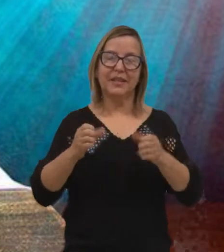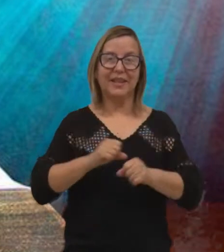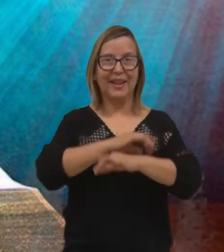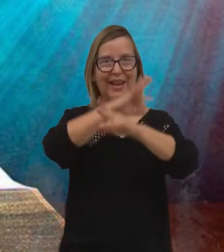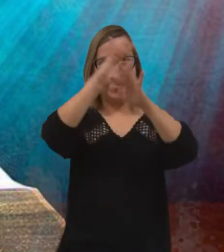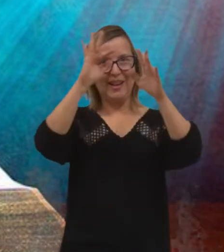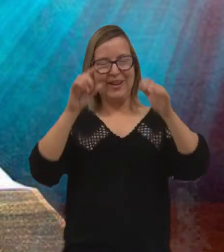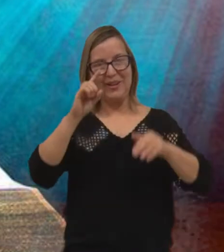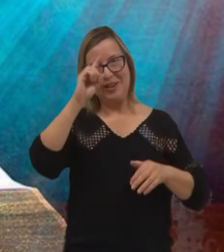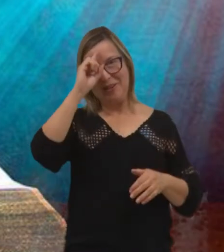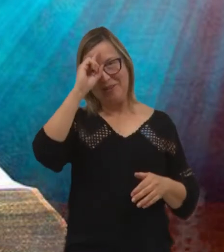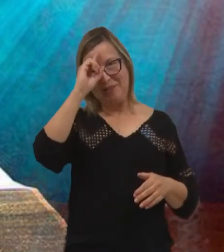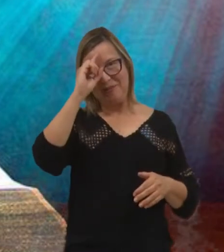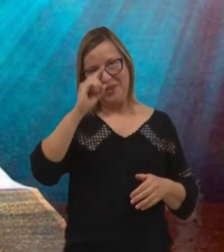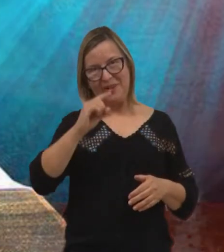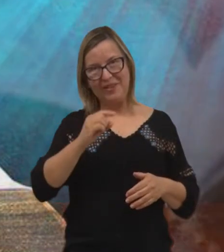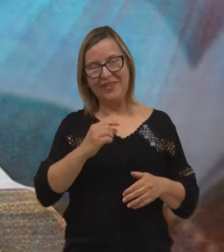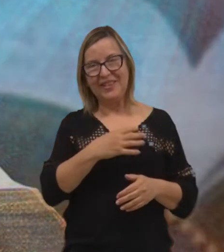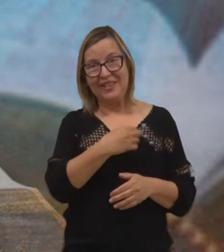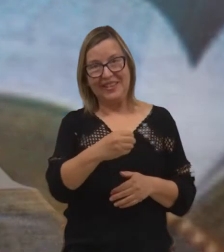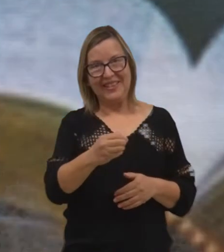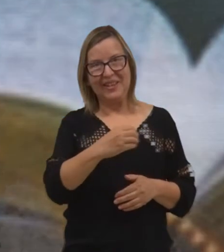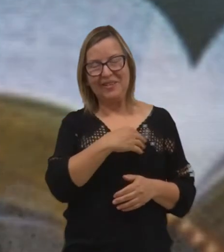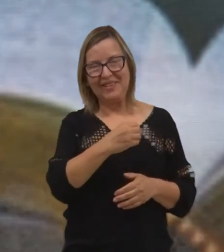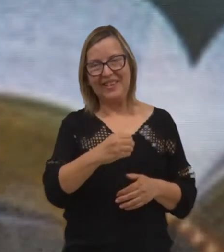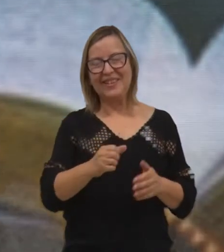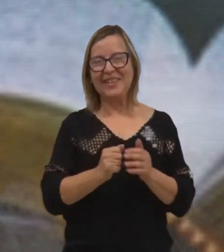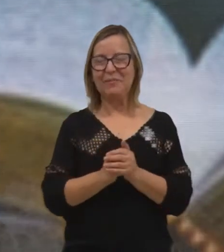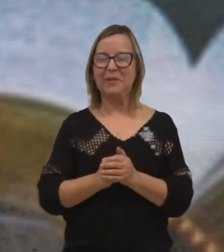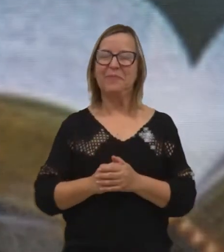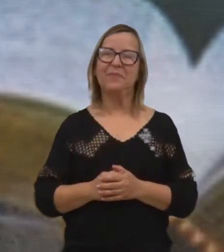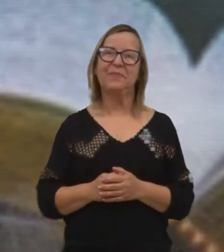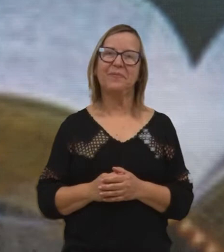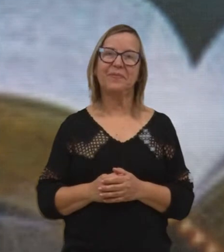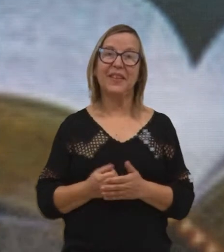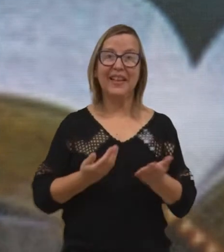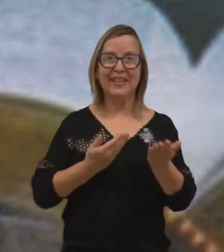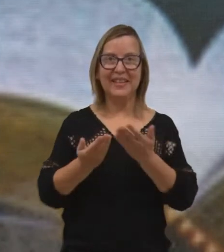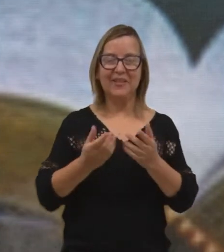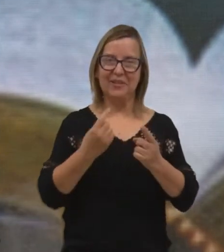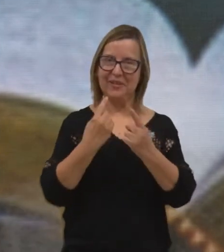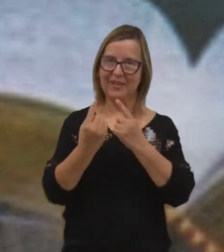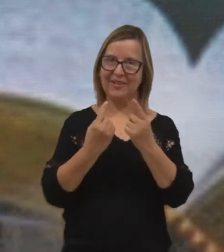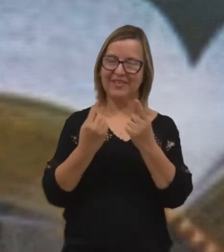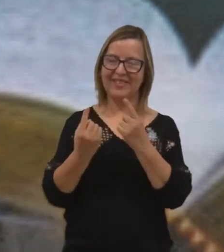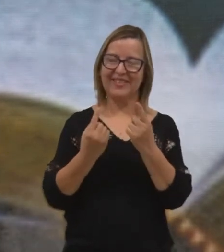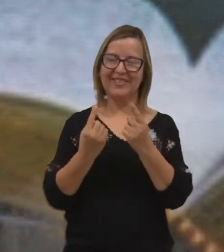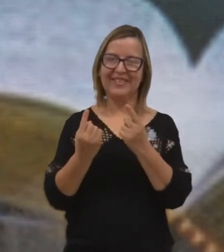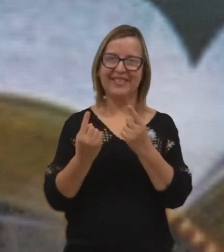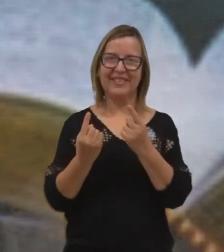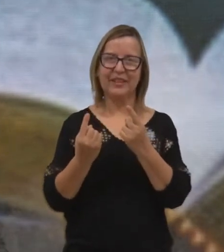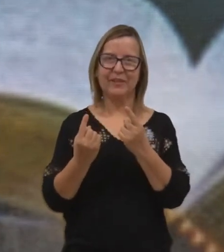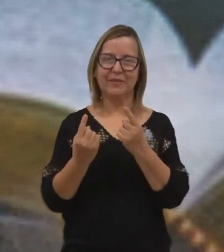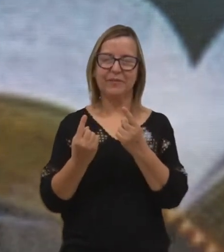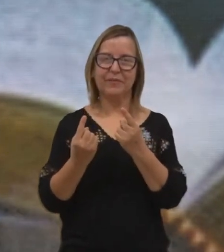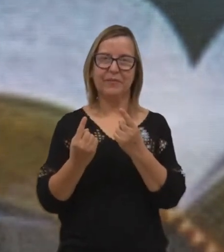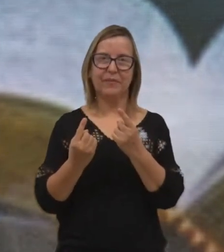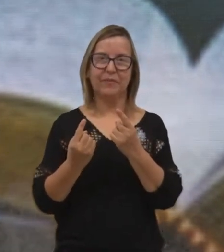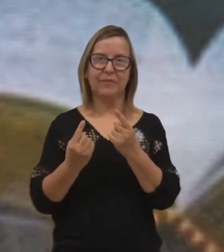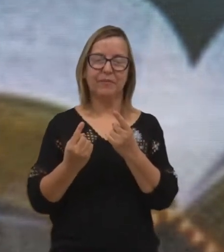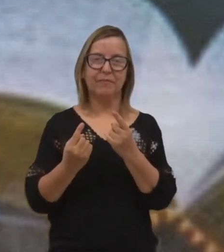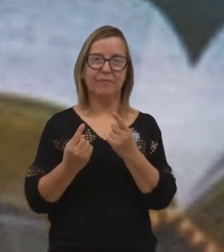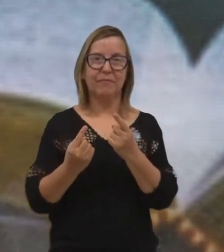dos séculos. Amém. Amém. Então, servir uns aos outros, cada um